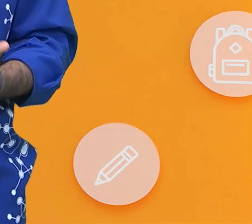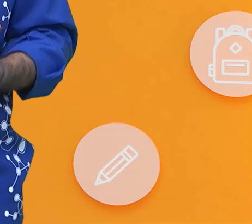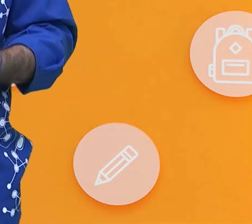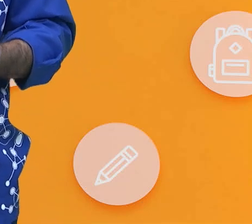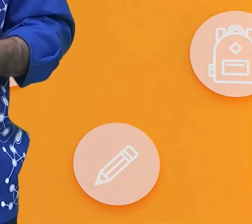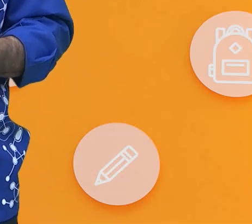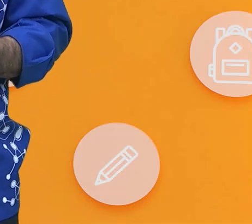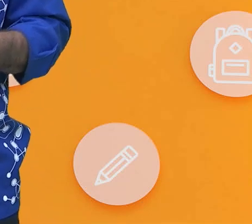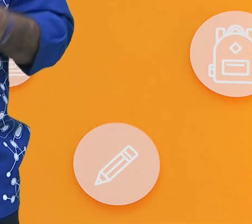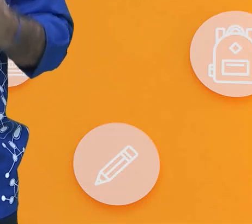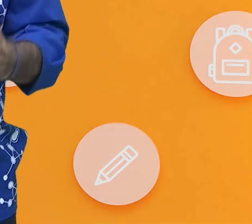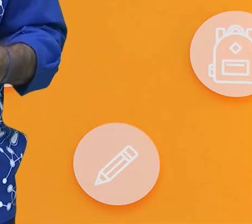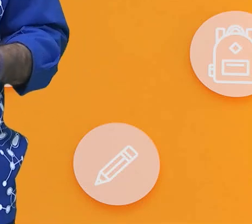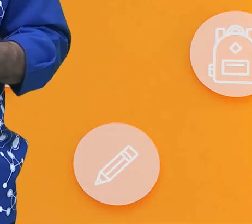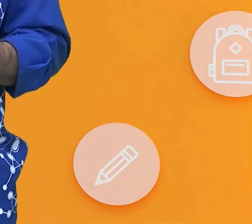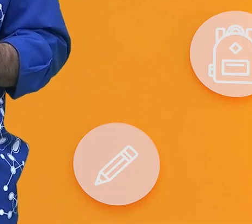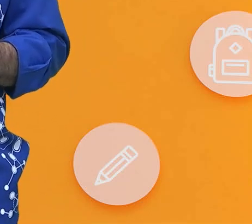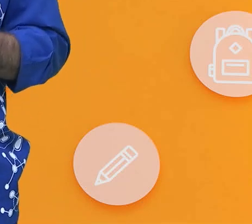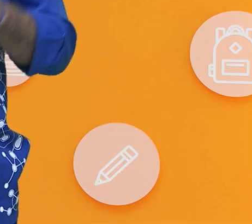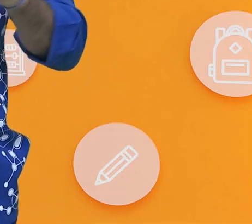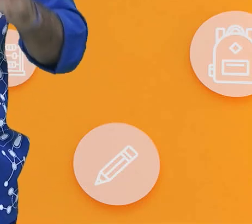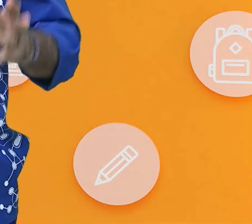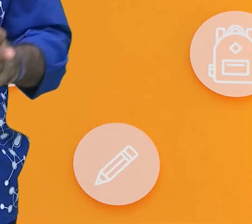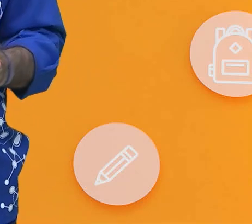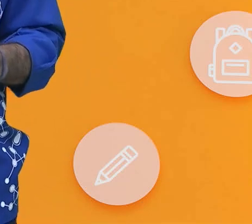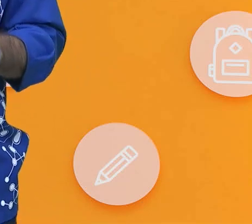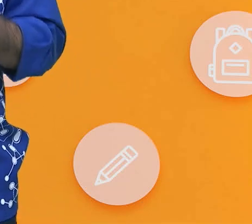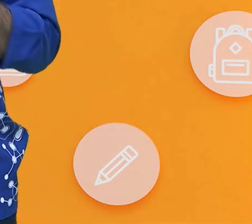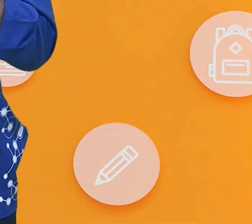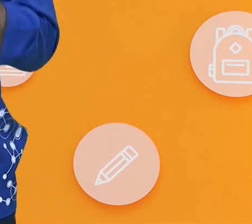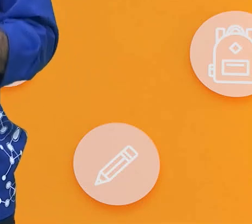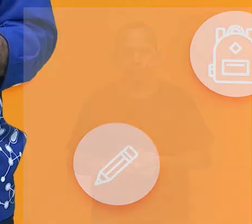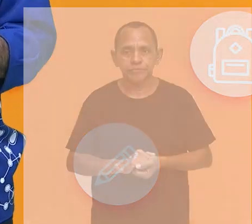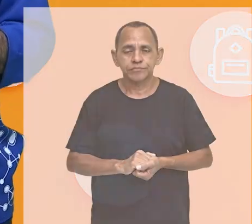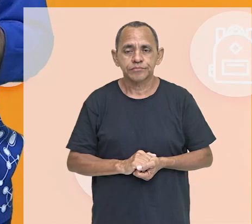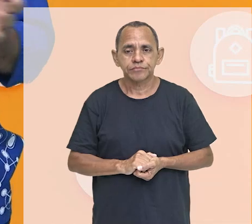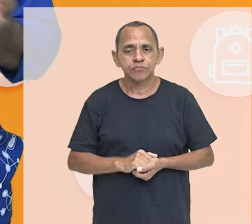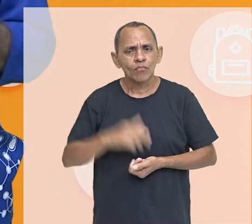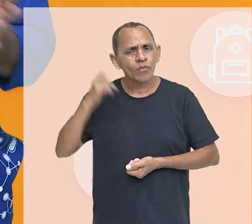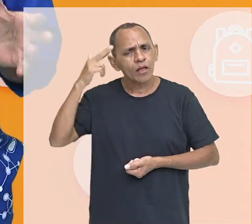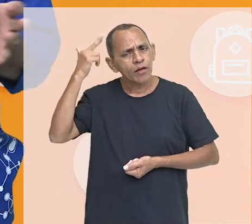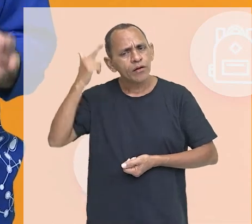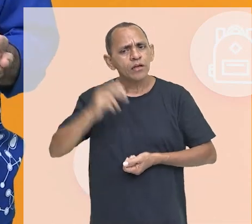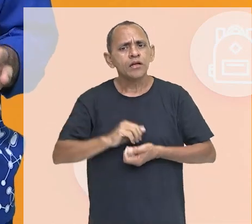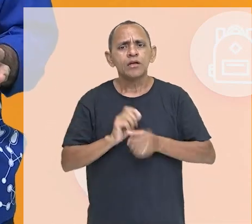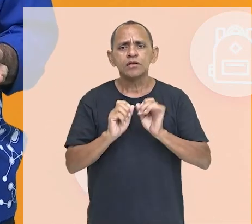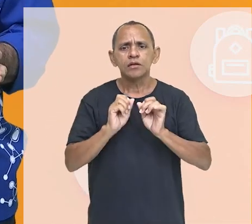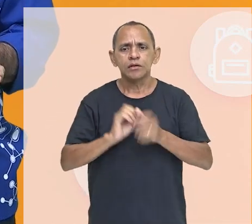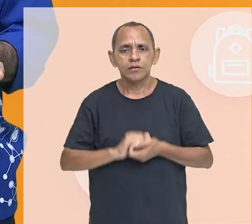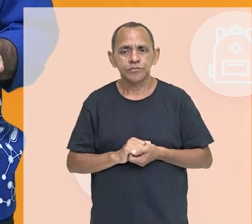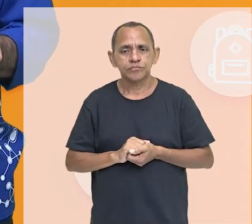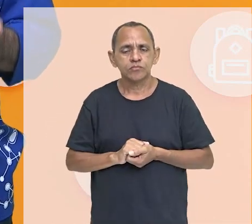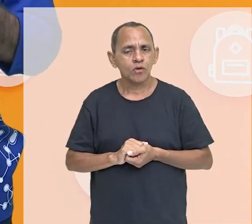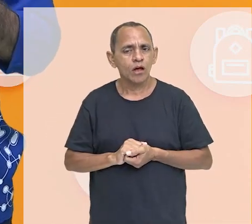Vamos, então, continuando, fazendo essa reflexão. Veja, o Estado ele não pode se confundir com o governo. Né? No momento